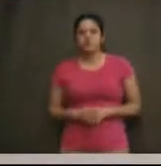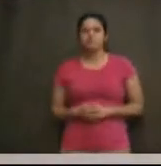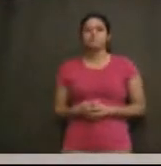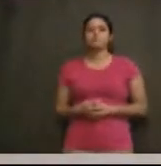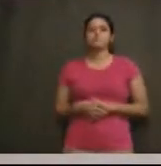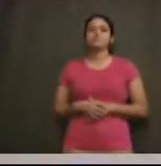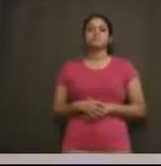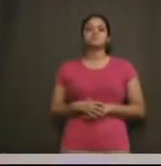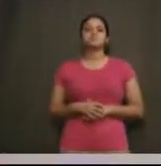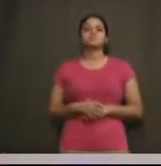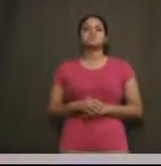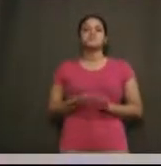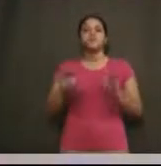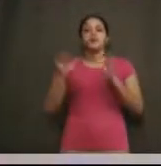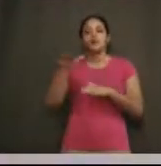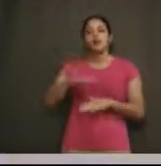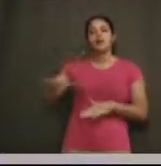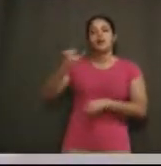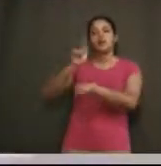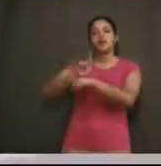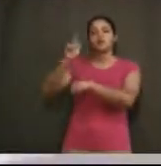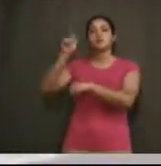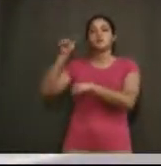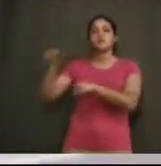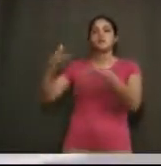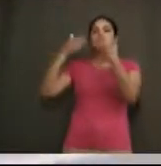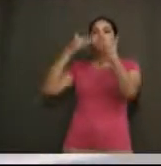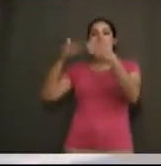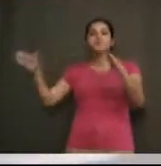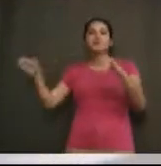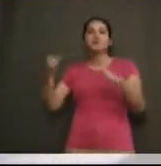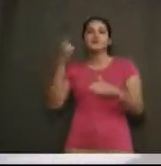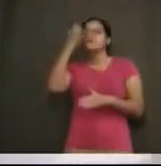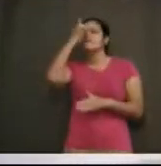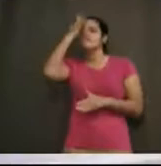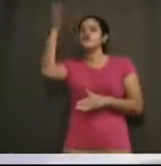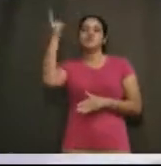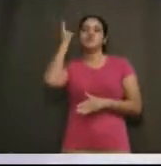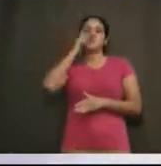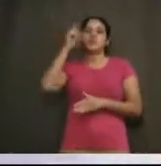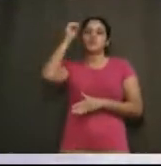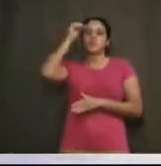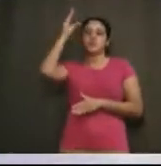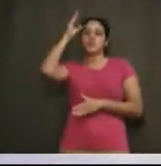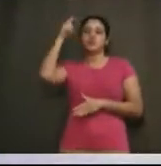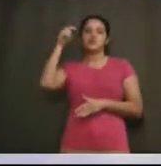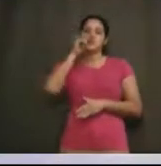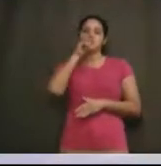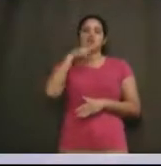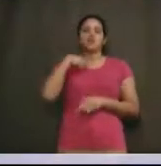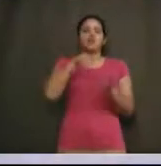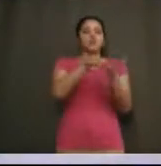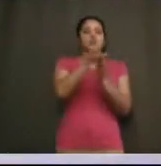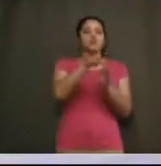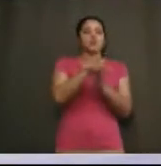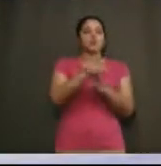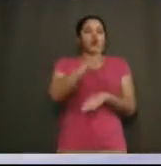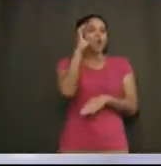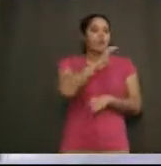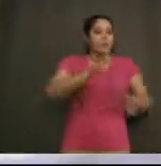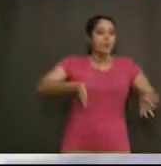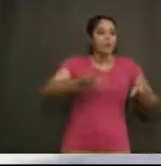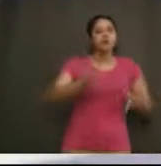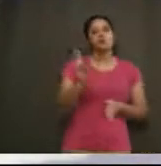mais fácil ter acesso a conhecimento. Eu não recomendo a ninguém ter pressa demais. Tá? Um